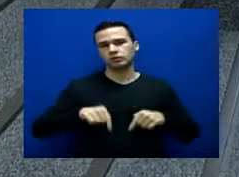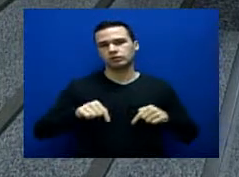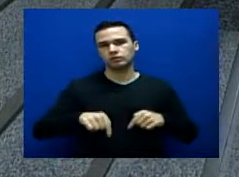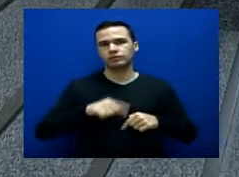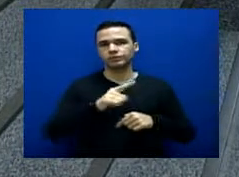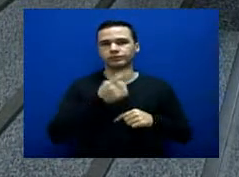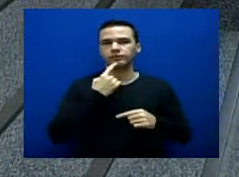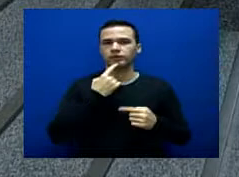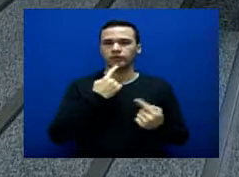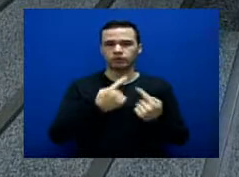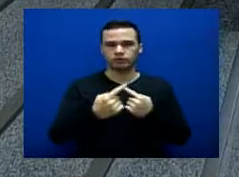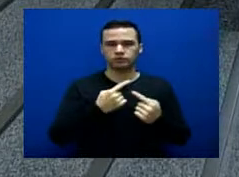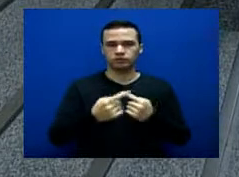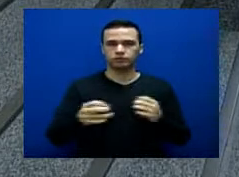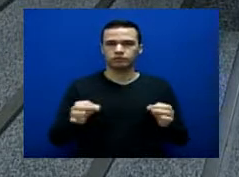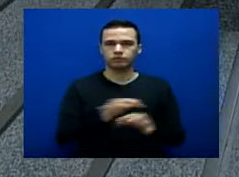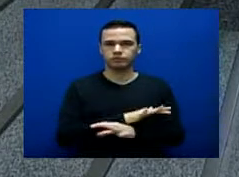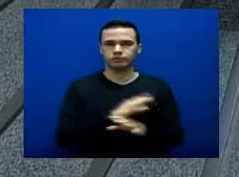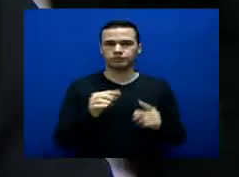o assunto